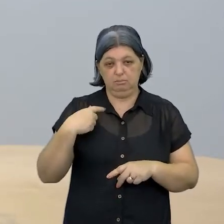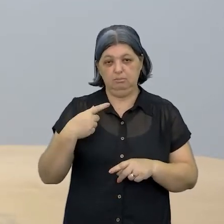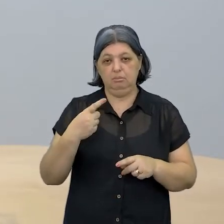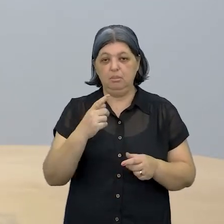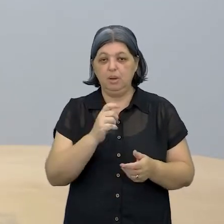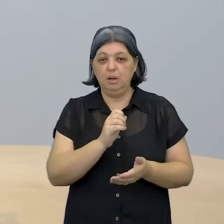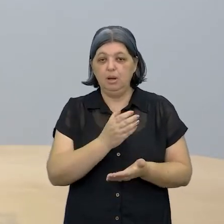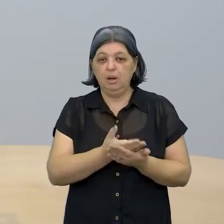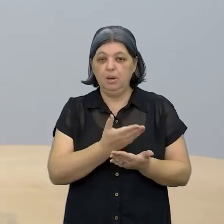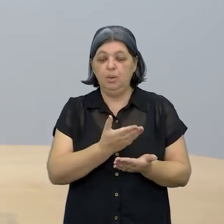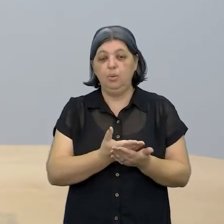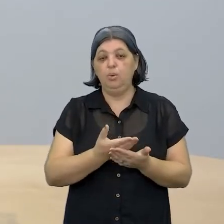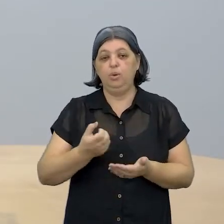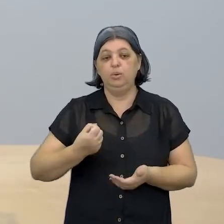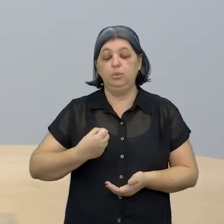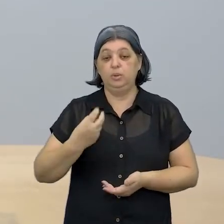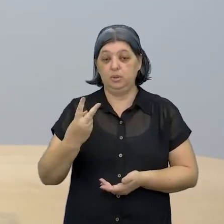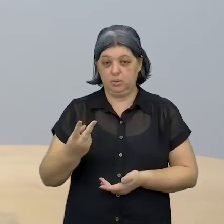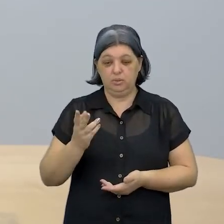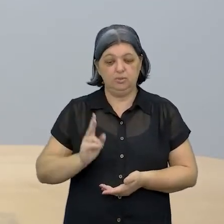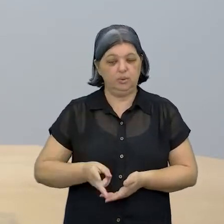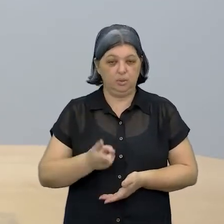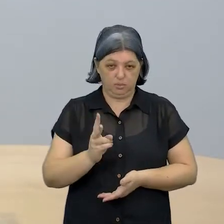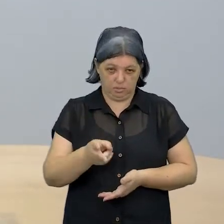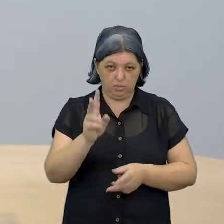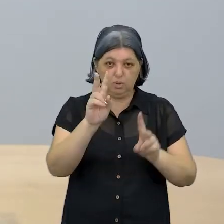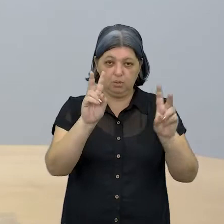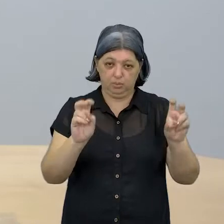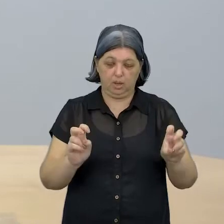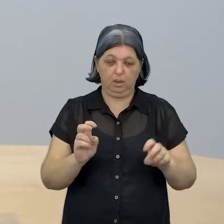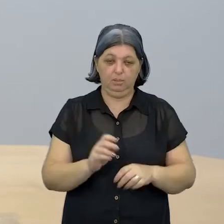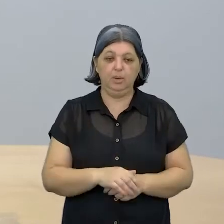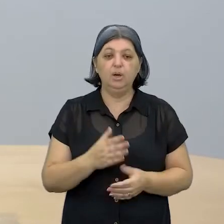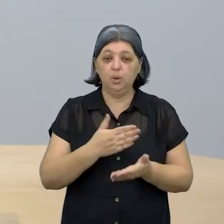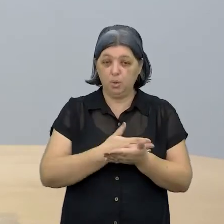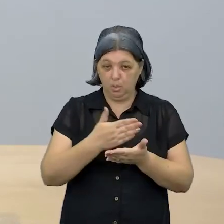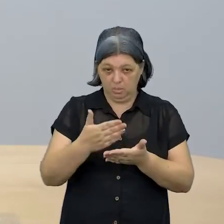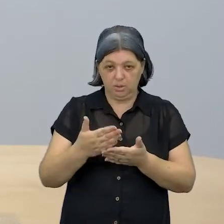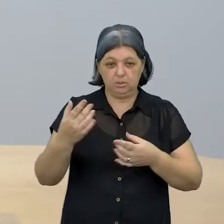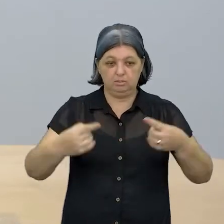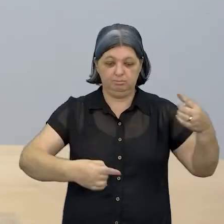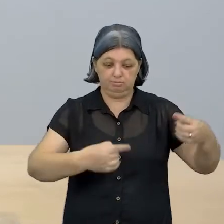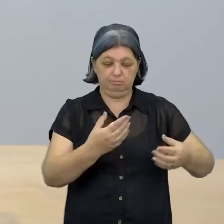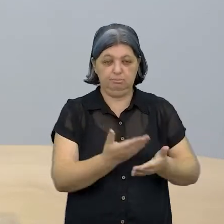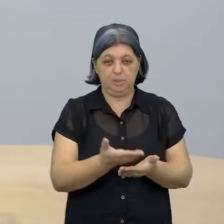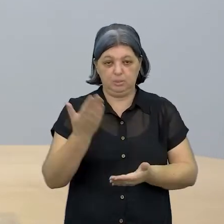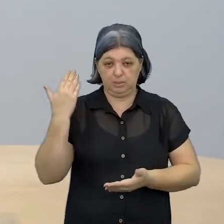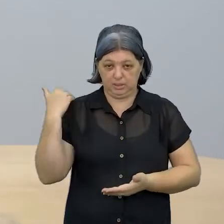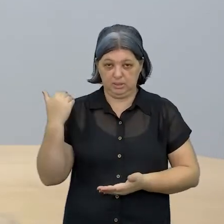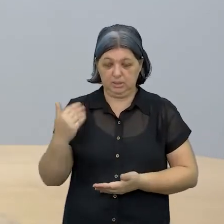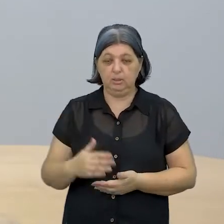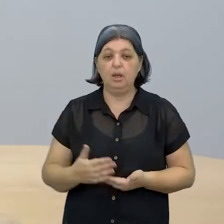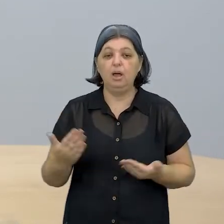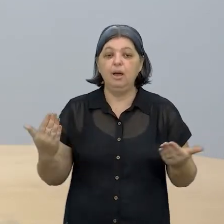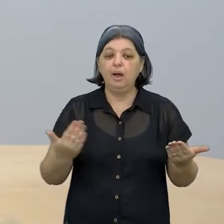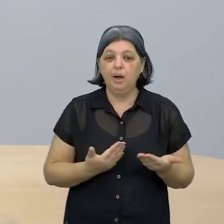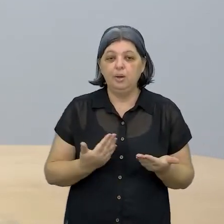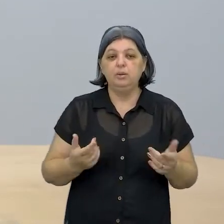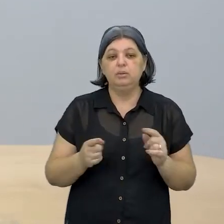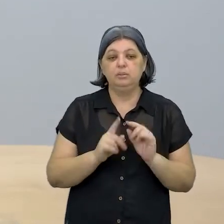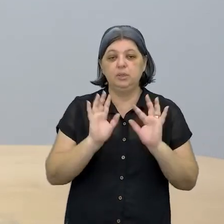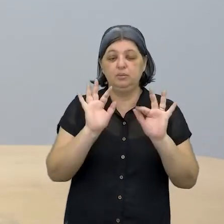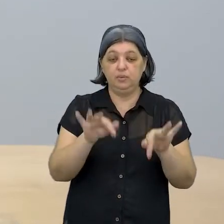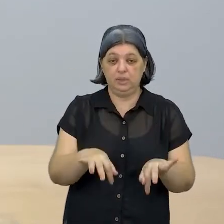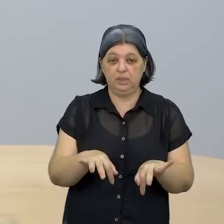gente vai dar prosseguimento ao tema que a gente já começou a discutir na aula passada e vamos dar um encerramento